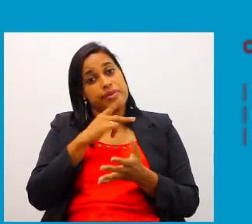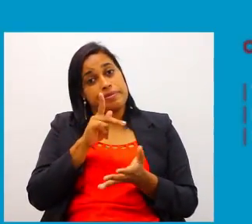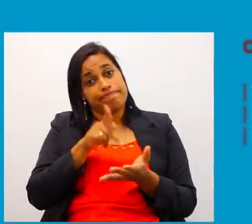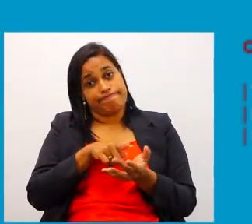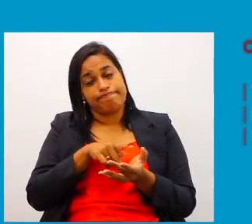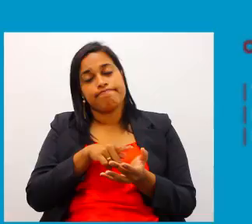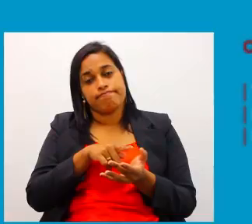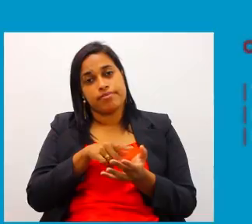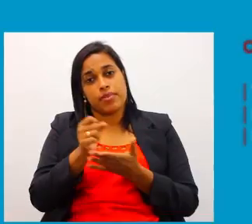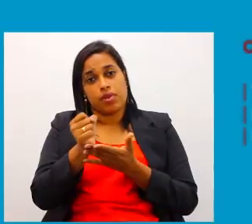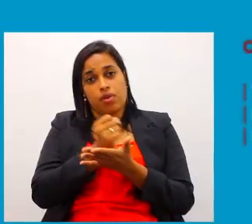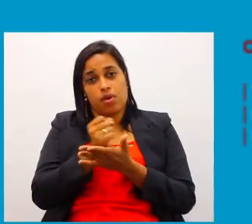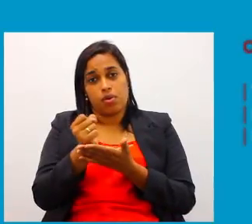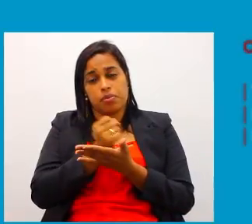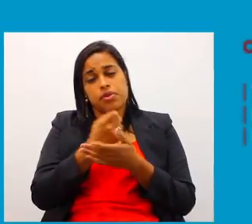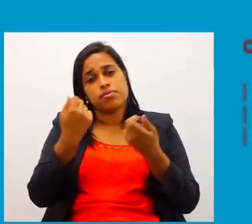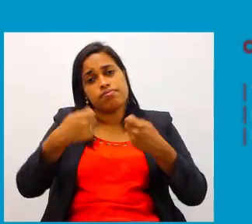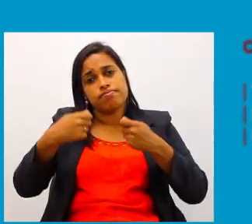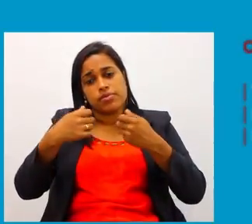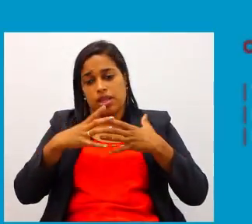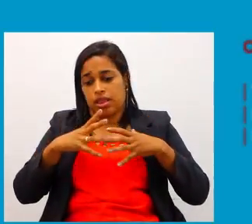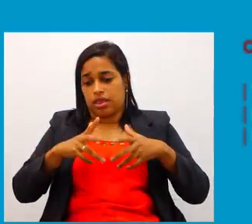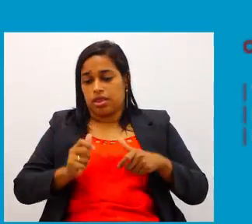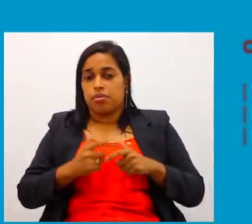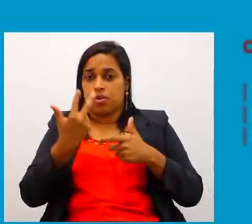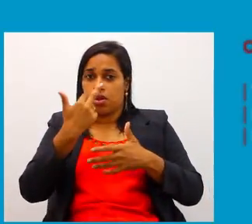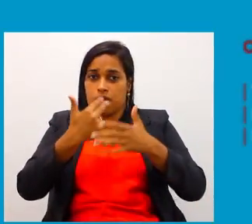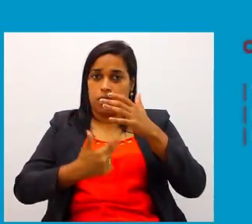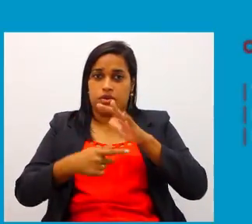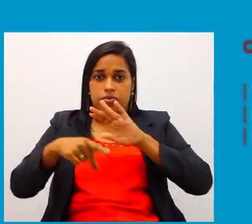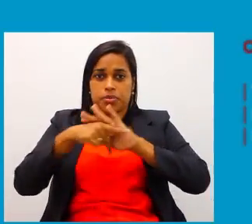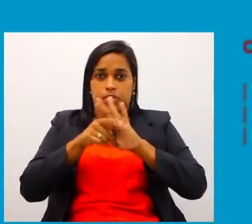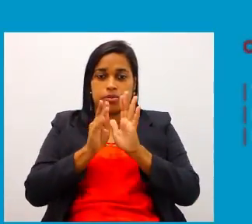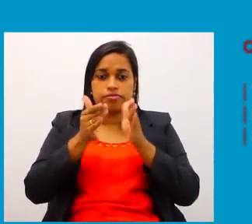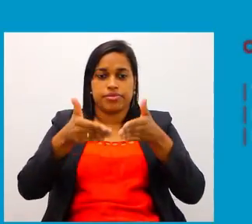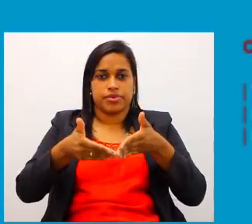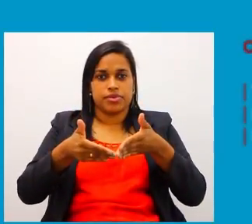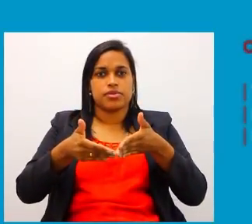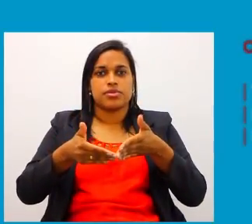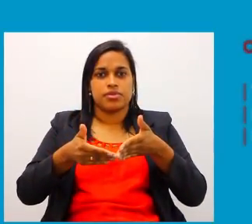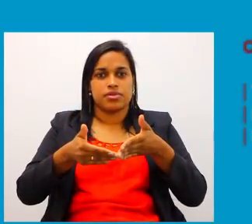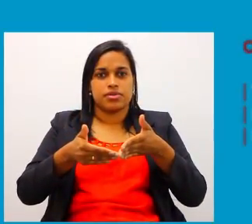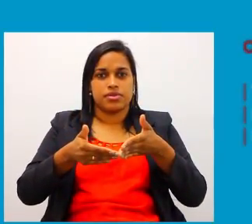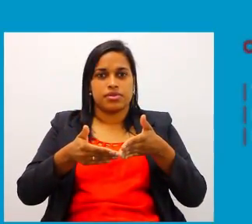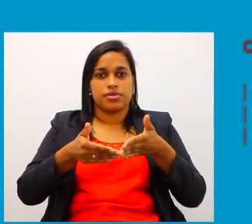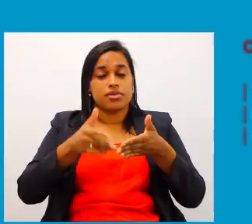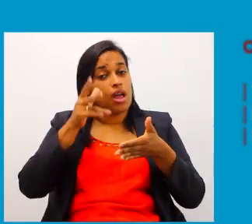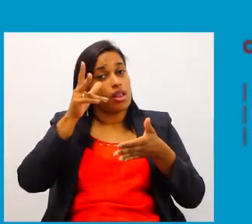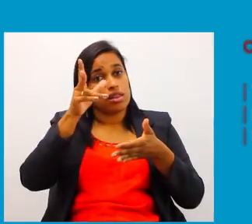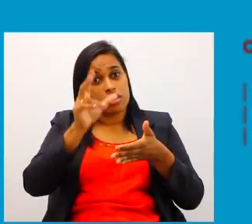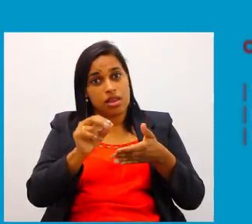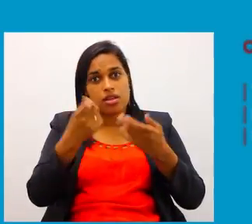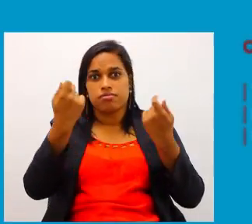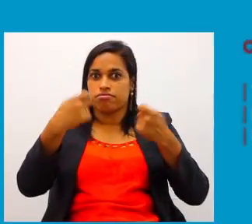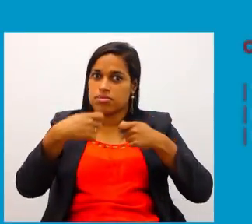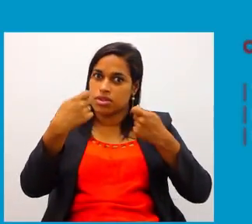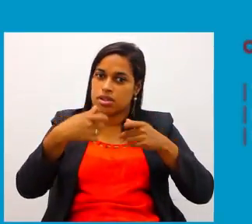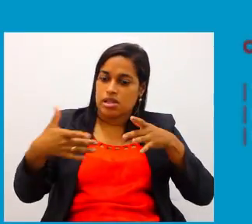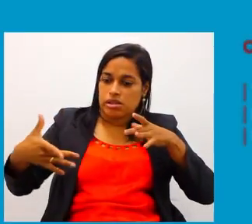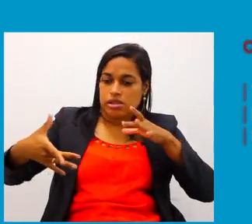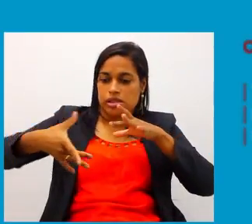O documento tem que ser enxuto, limpo e com linguagem direta. Outra coisa é a sequência lógica das ideias. As ideias têm